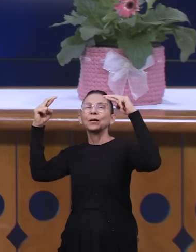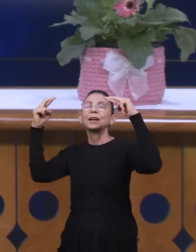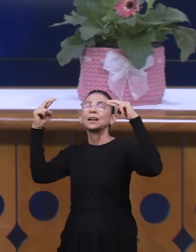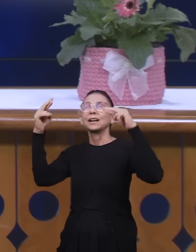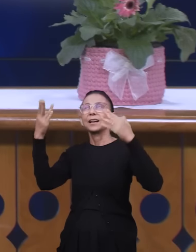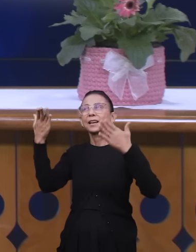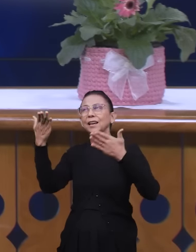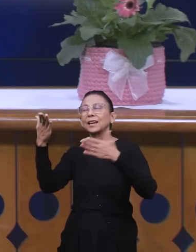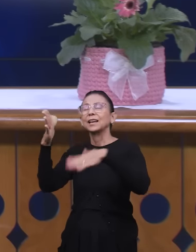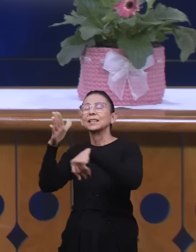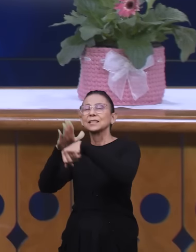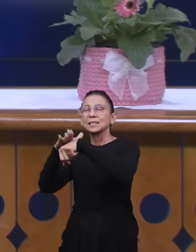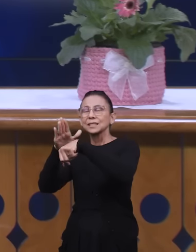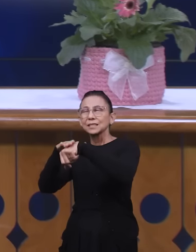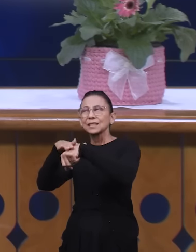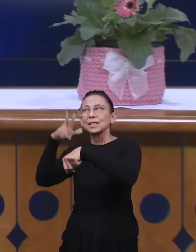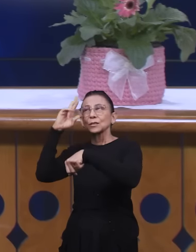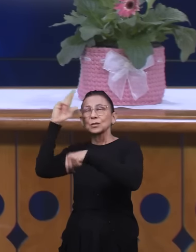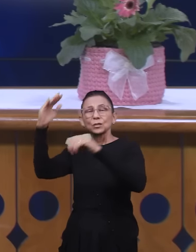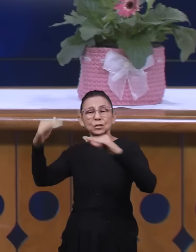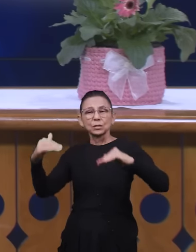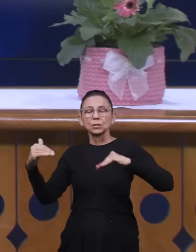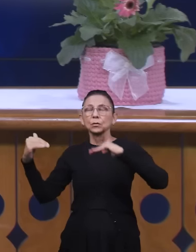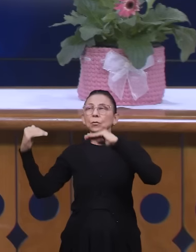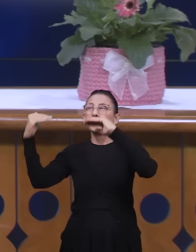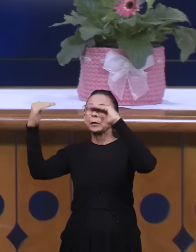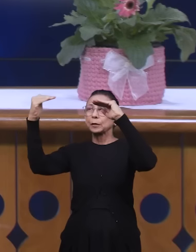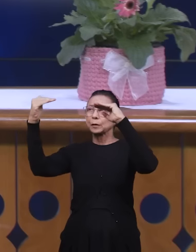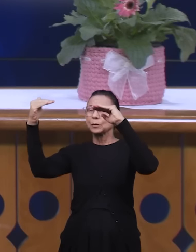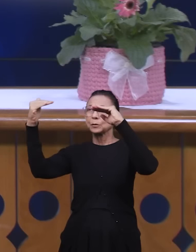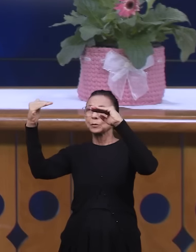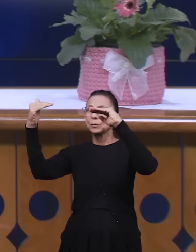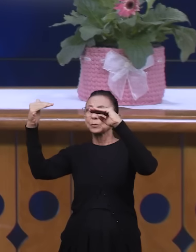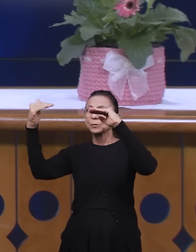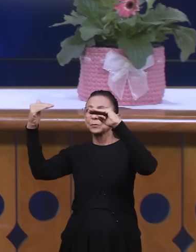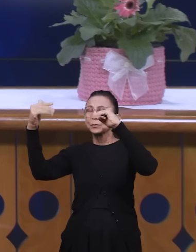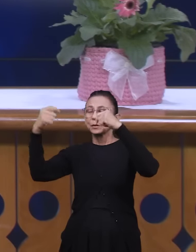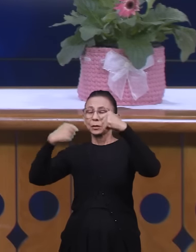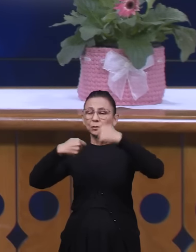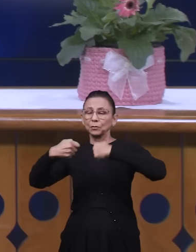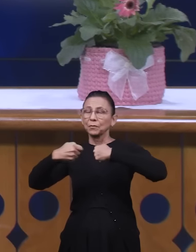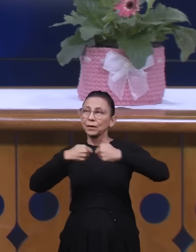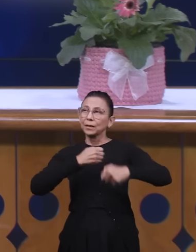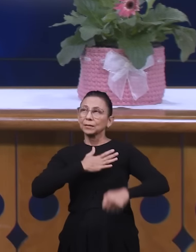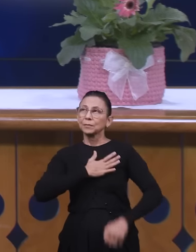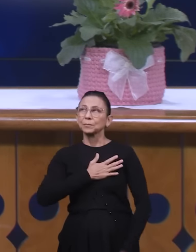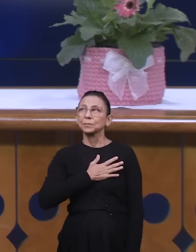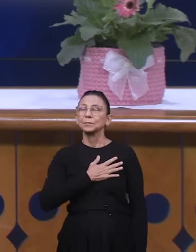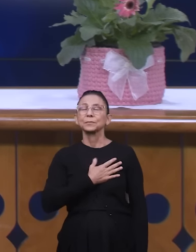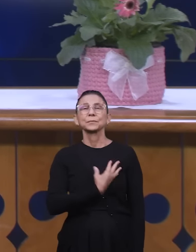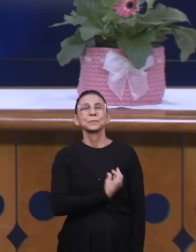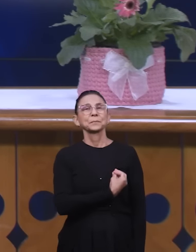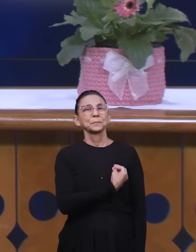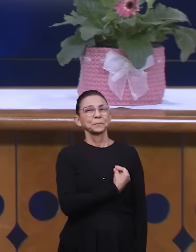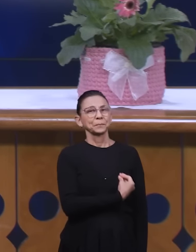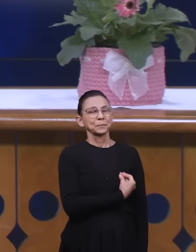honra. Tu és aquele, o soberano sobre a minha vida. Quando nós oramos ao